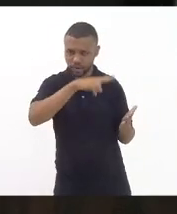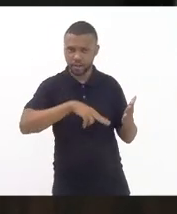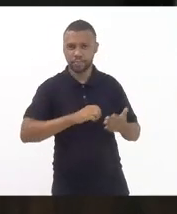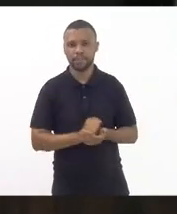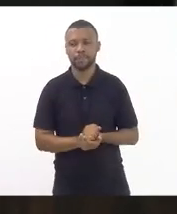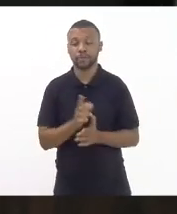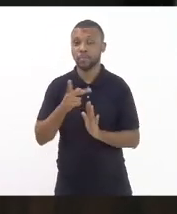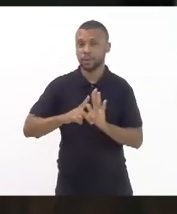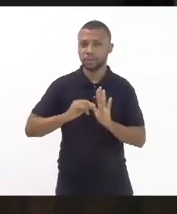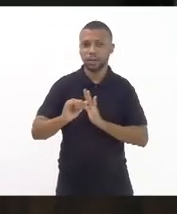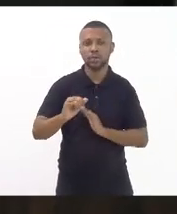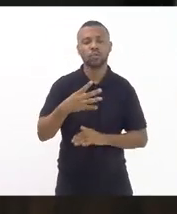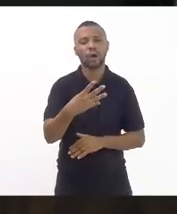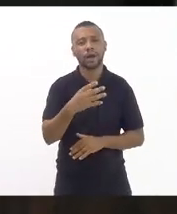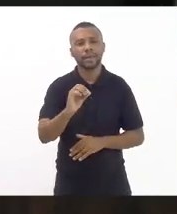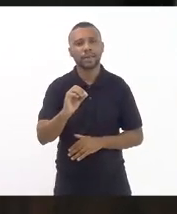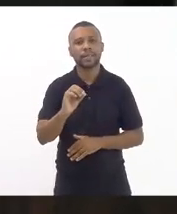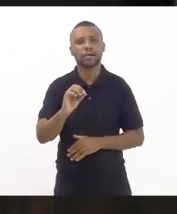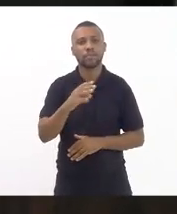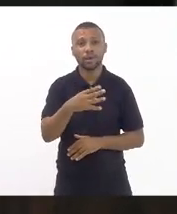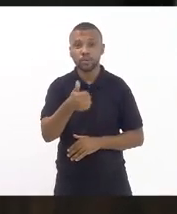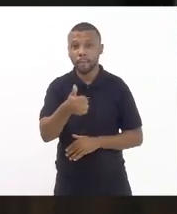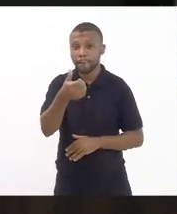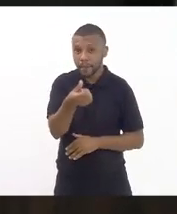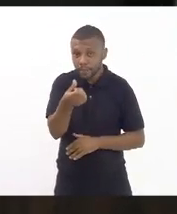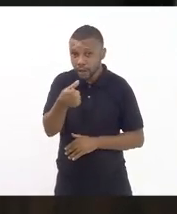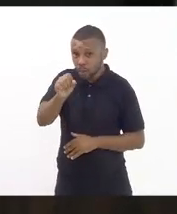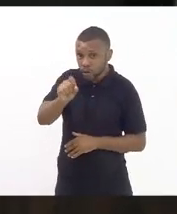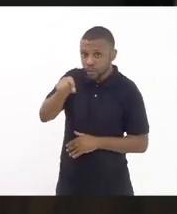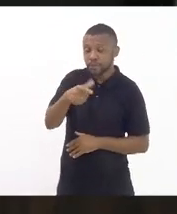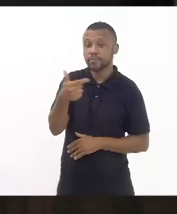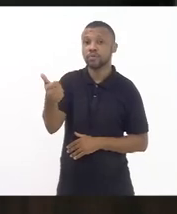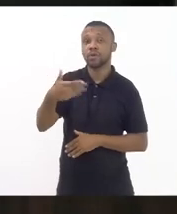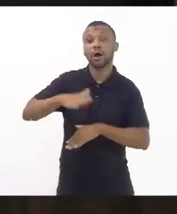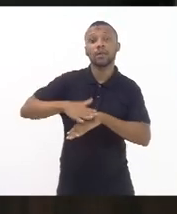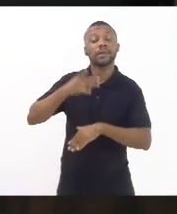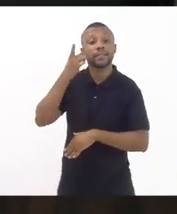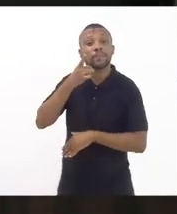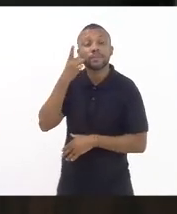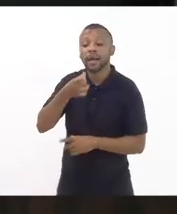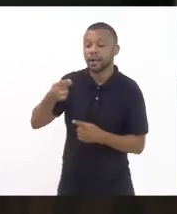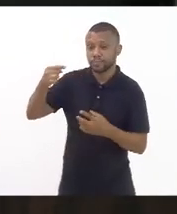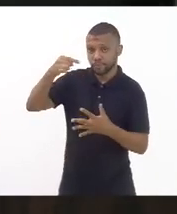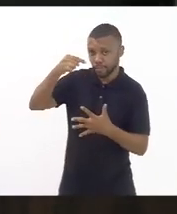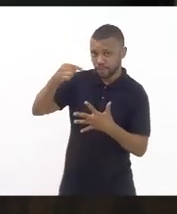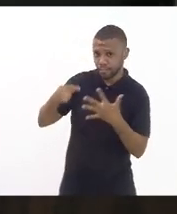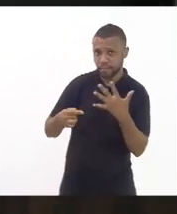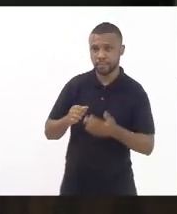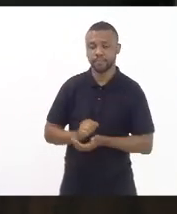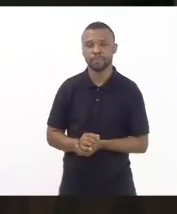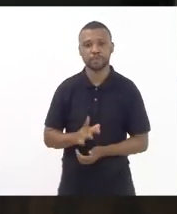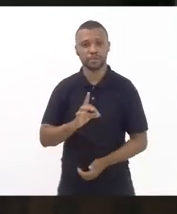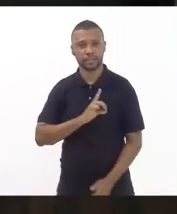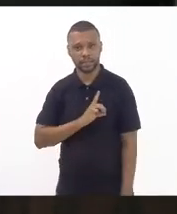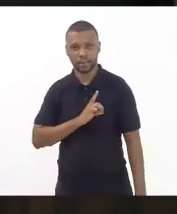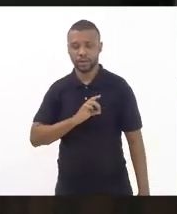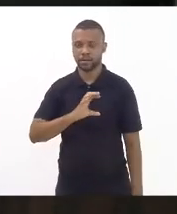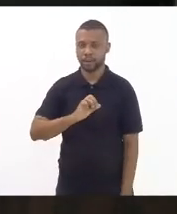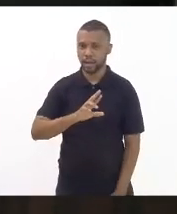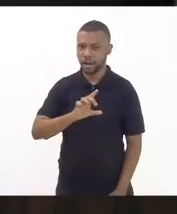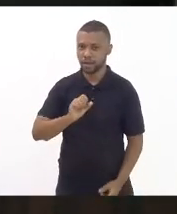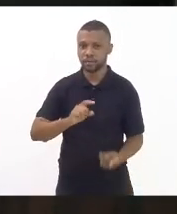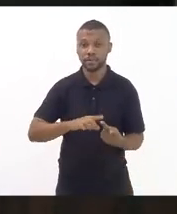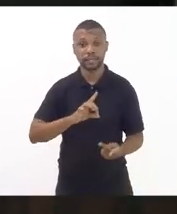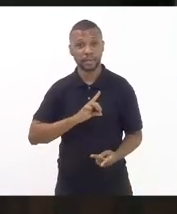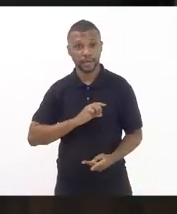total aposto ao projeto de lei 4668 de 21, de autoria dos deputados. Delegado Carlos Augusto, deputada